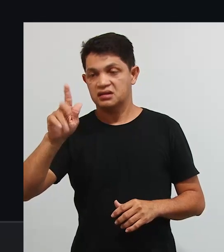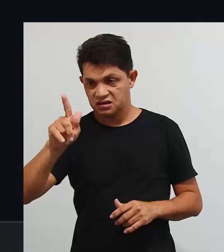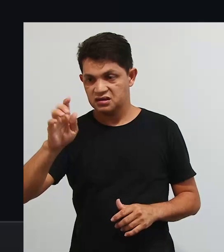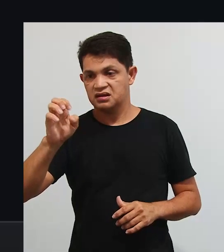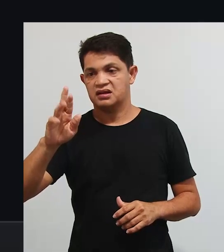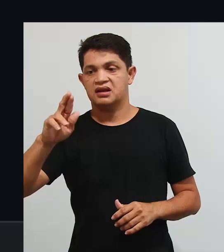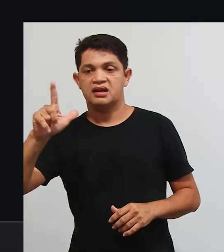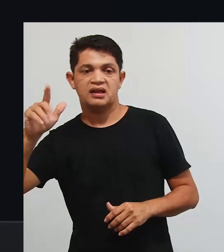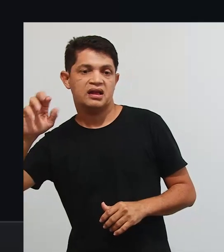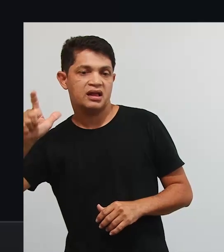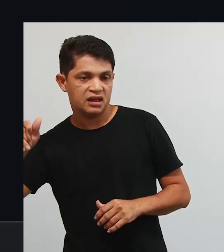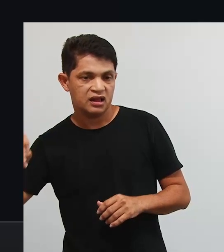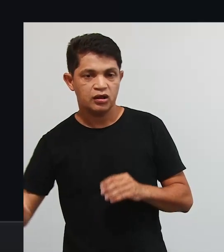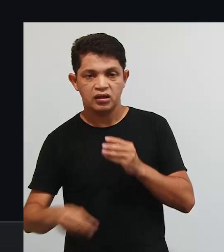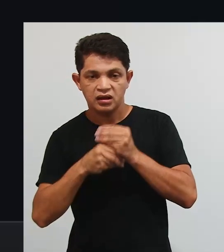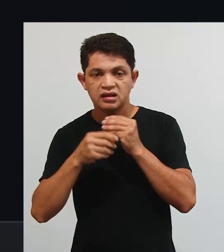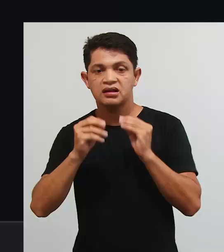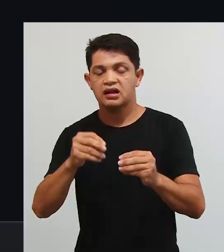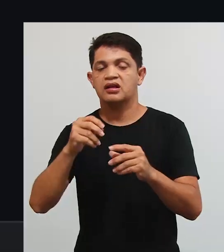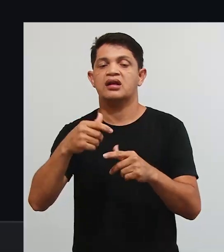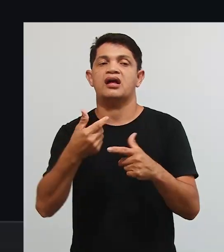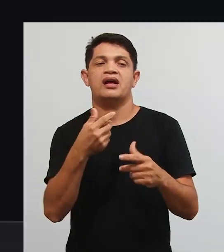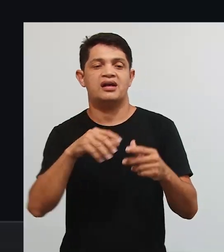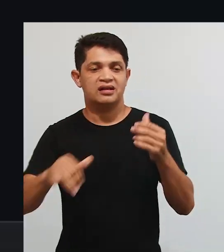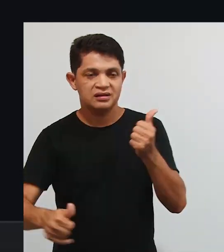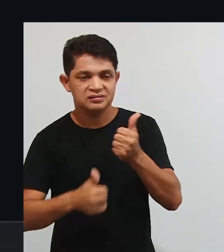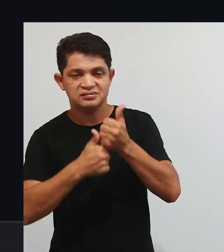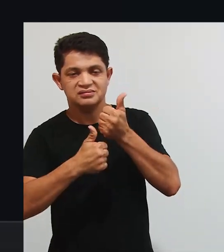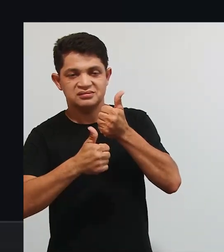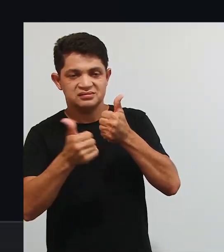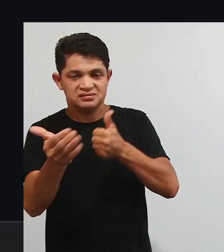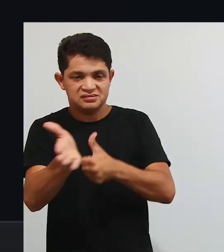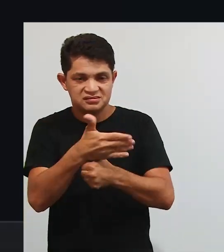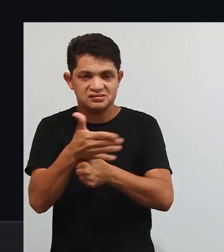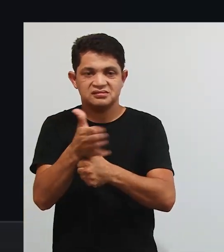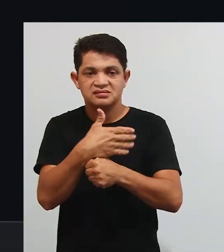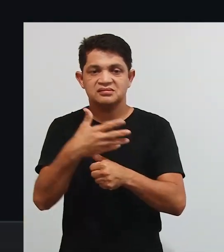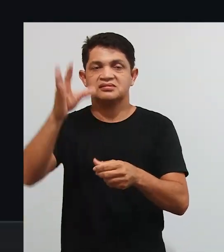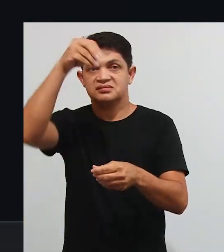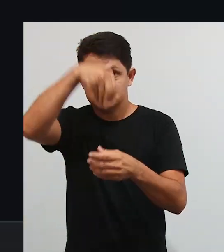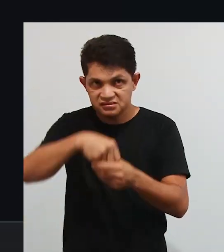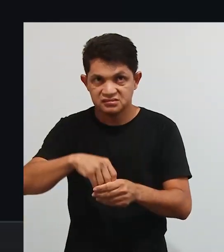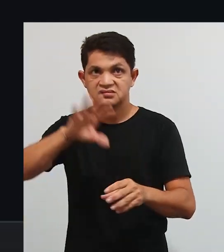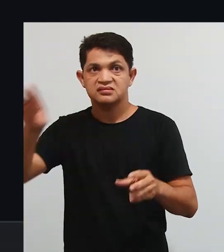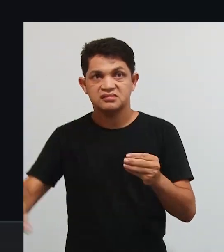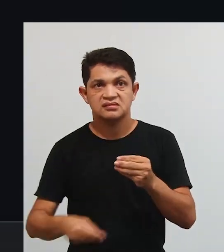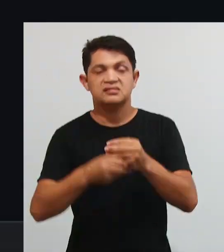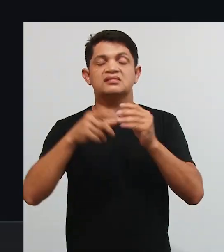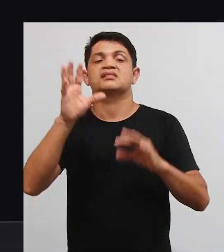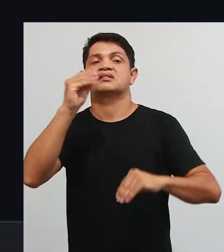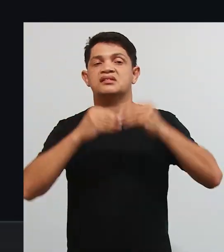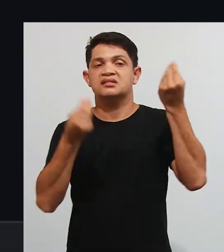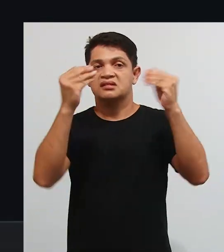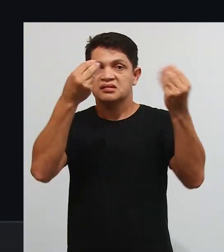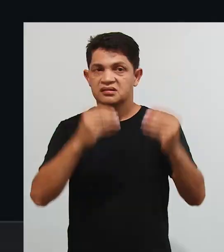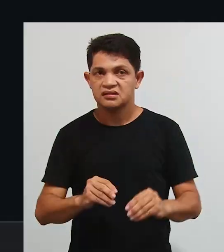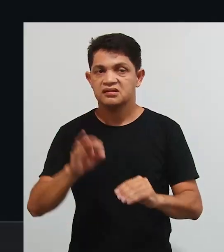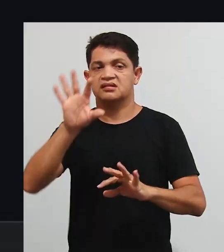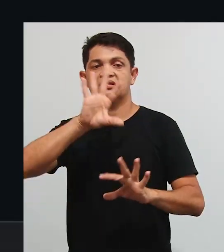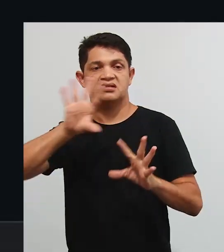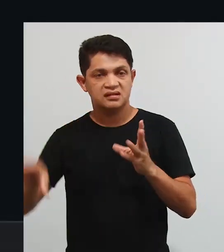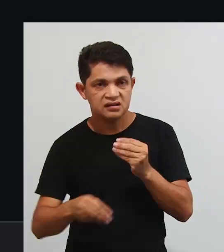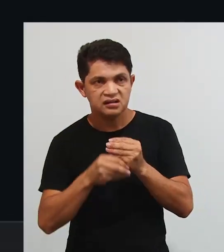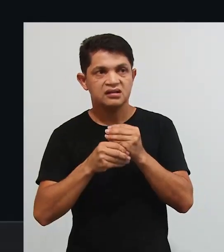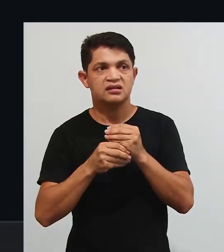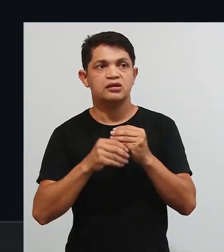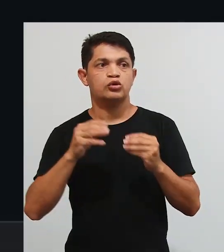investigações especialmente na área da migração, da imigração e educação, políticas públicas, que também é um tipo de produto